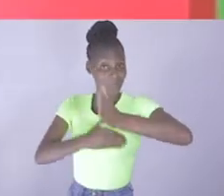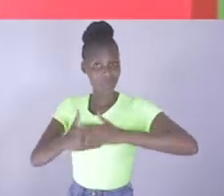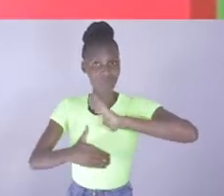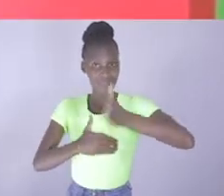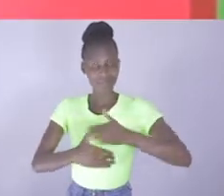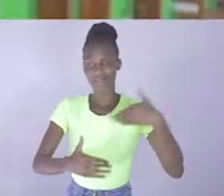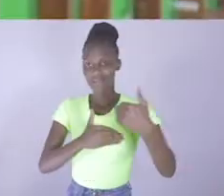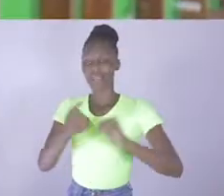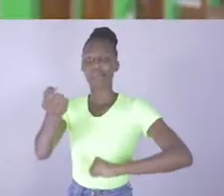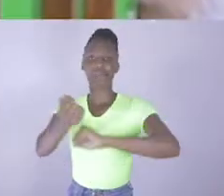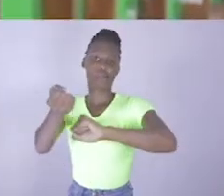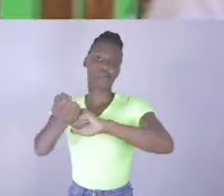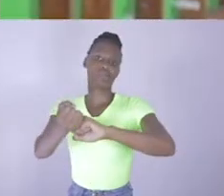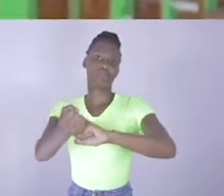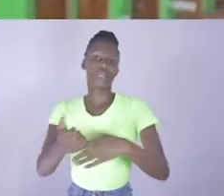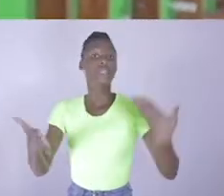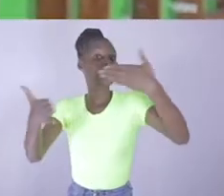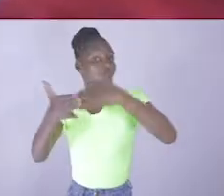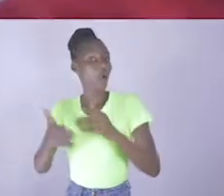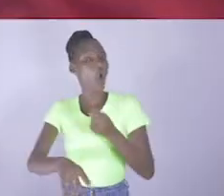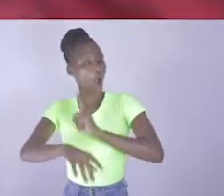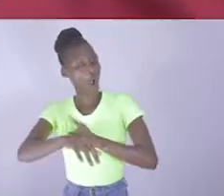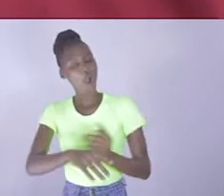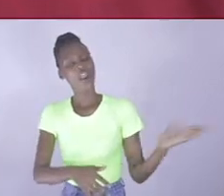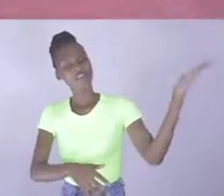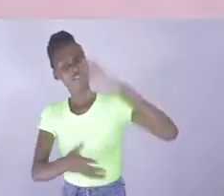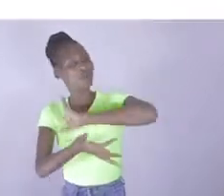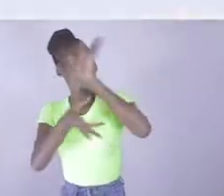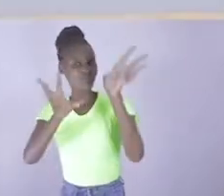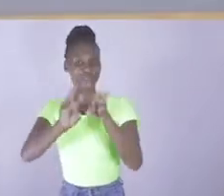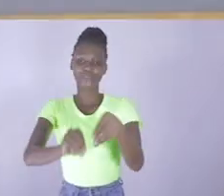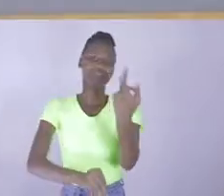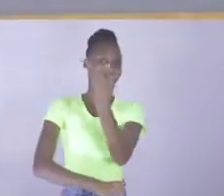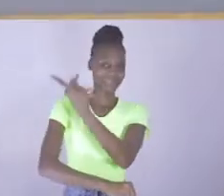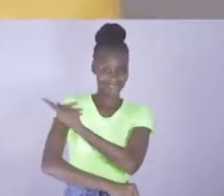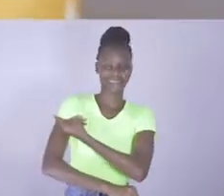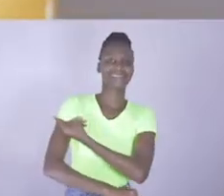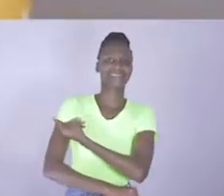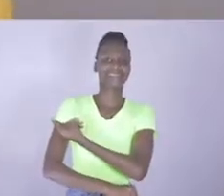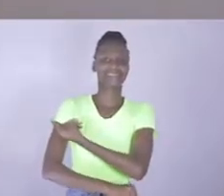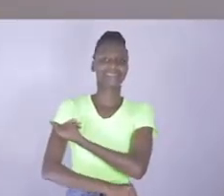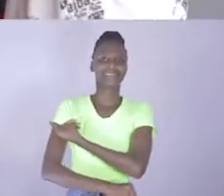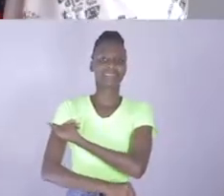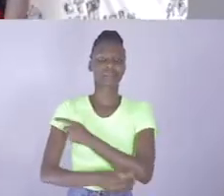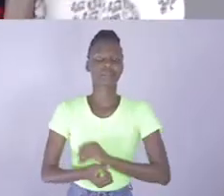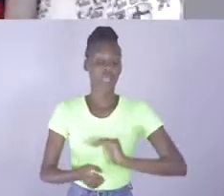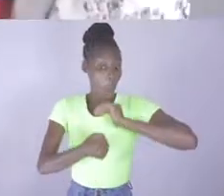gesto bem repetido acaba sempre por compensar. Chegou a hora, vamos todos